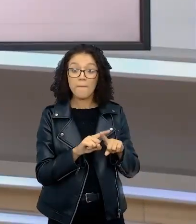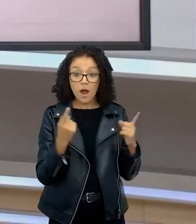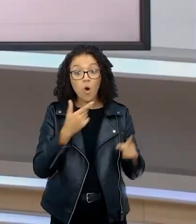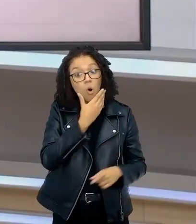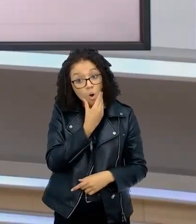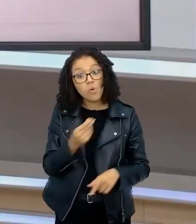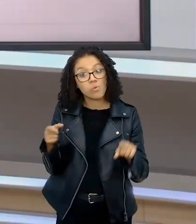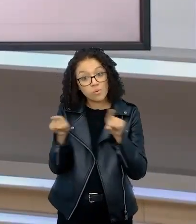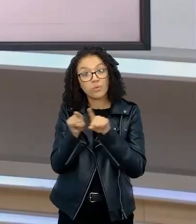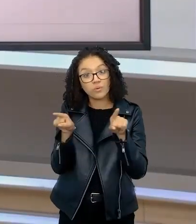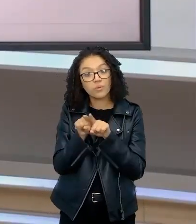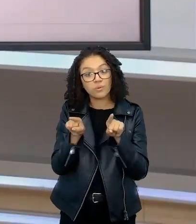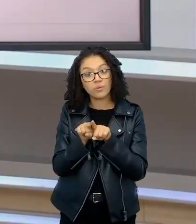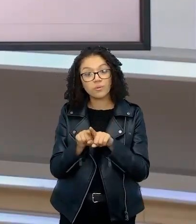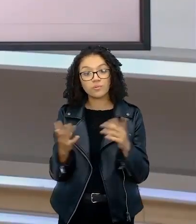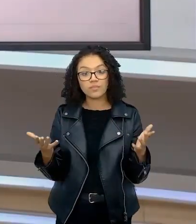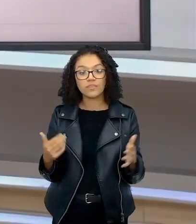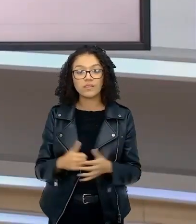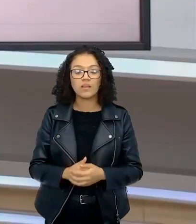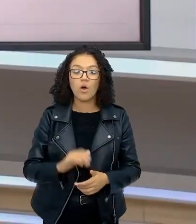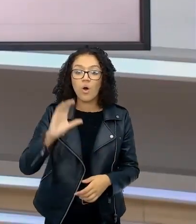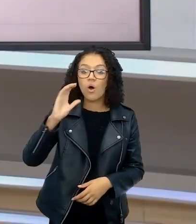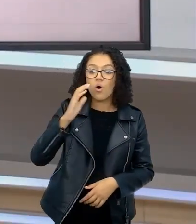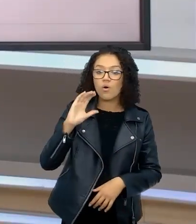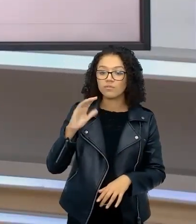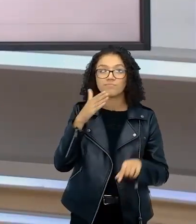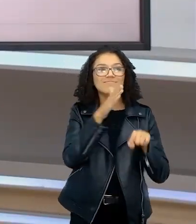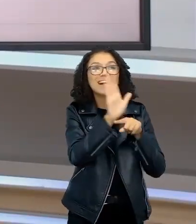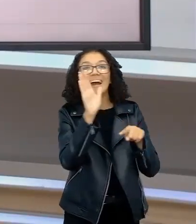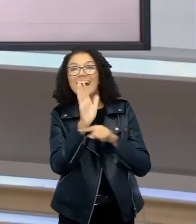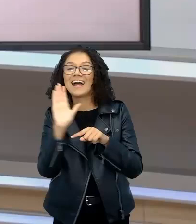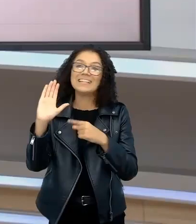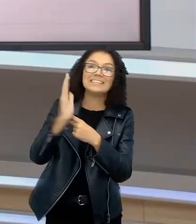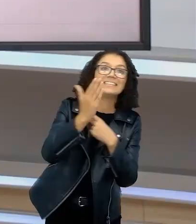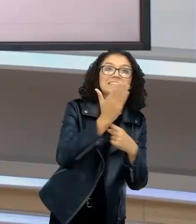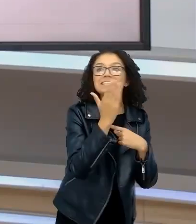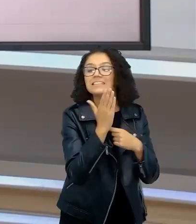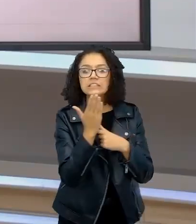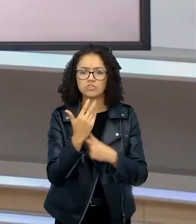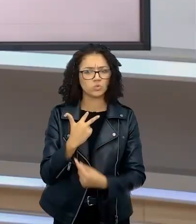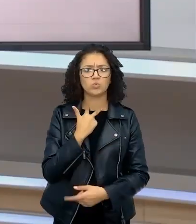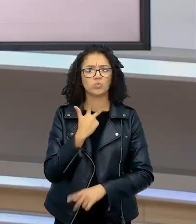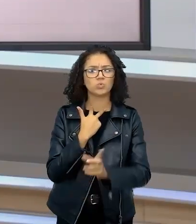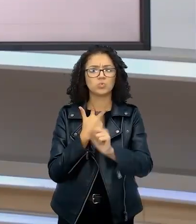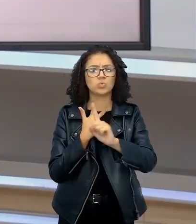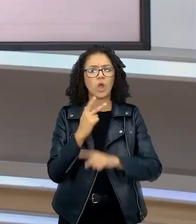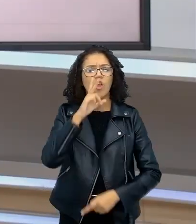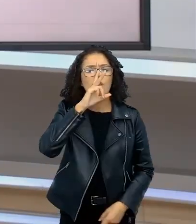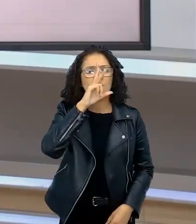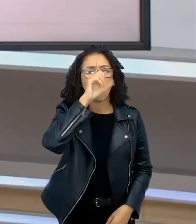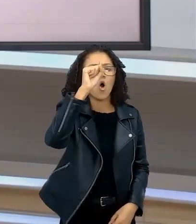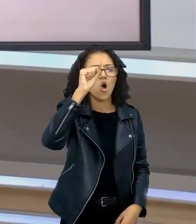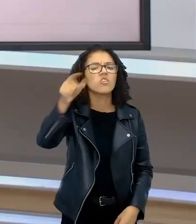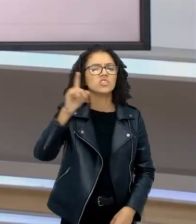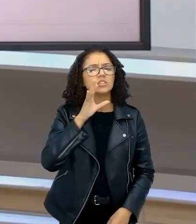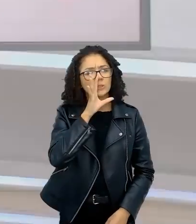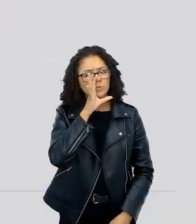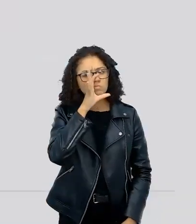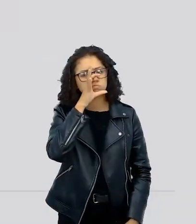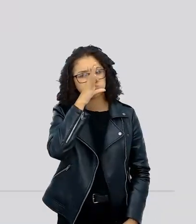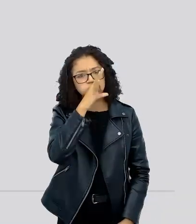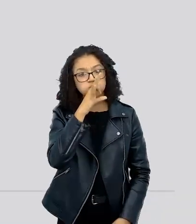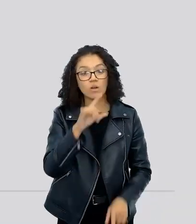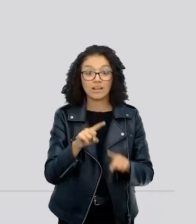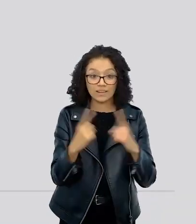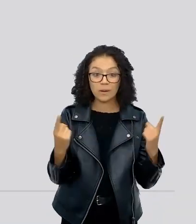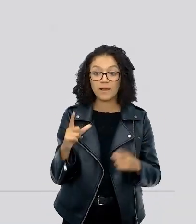homens evitam buscar ajuda, o homem aprende que ele não pode buscar ajuda, o homem aprende que ele tem que ser forte e aguentar. Tanto que apenas 1 em